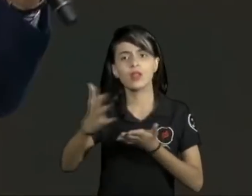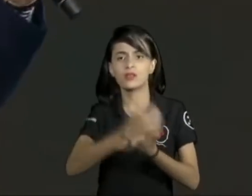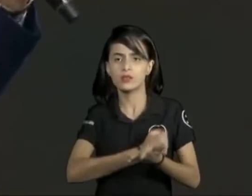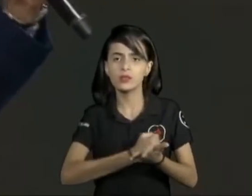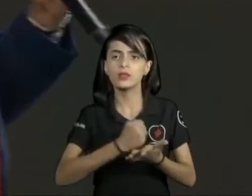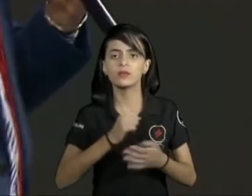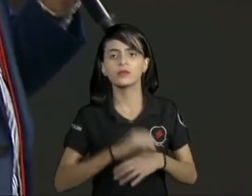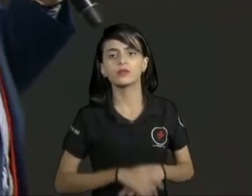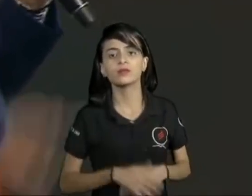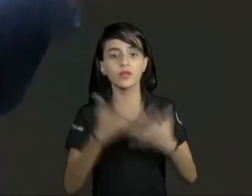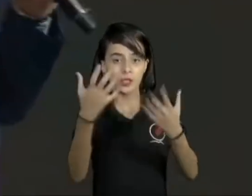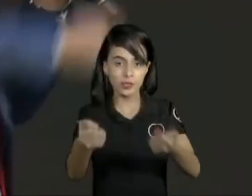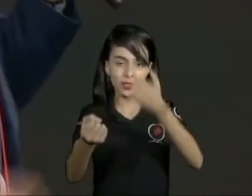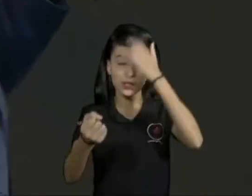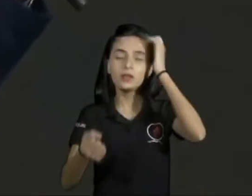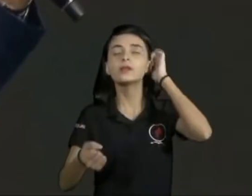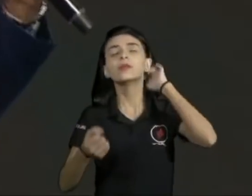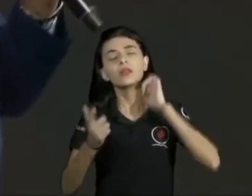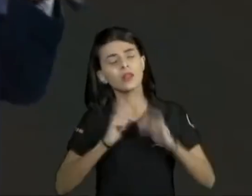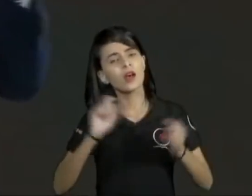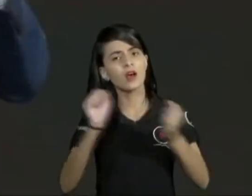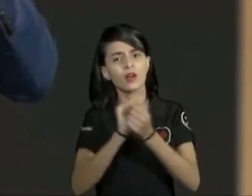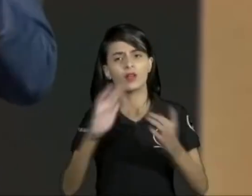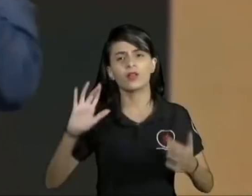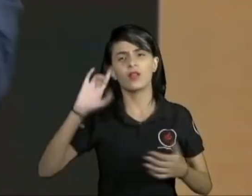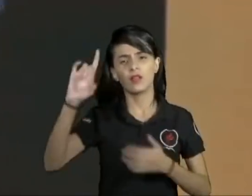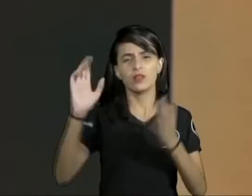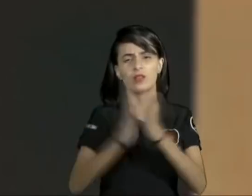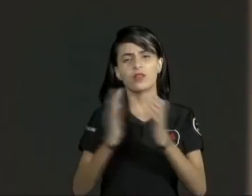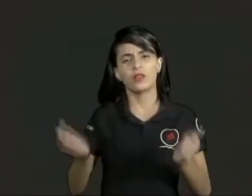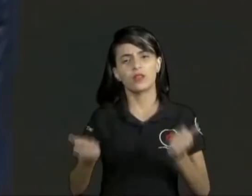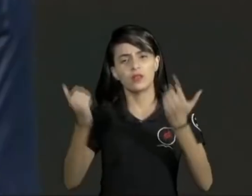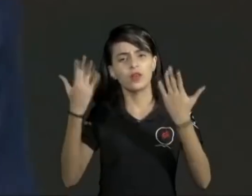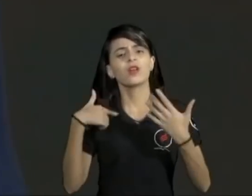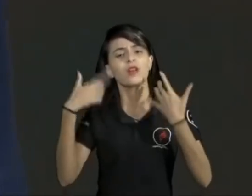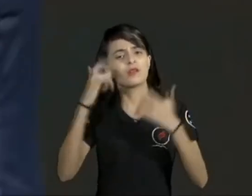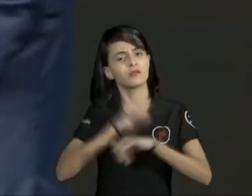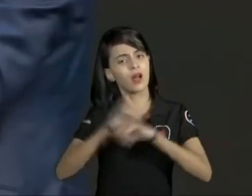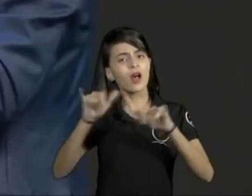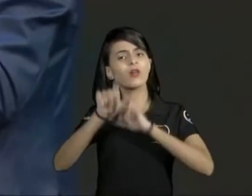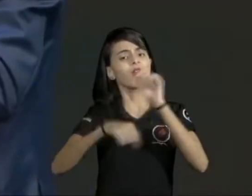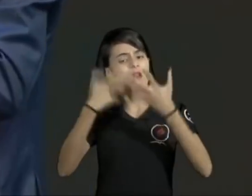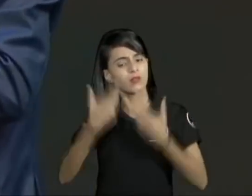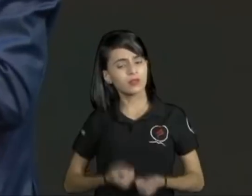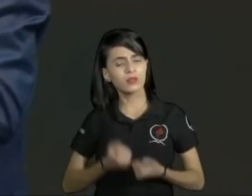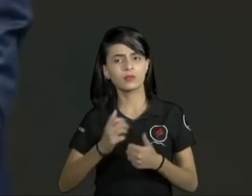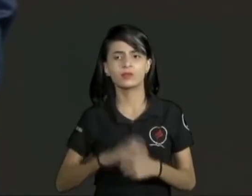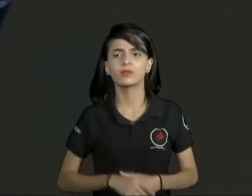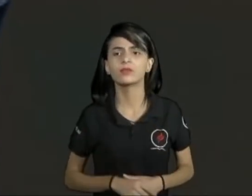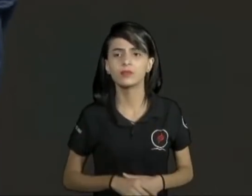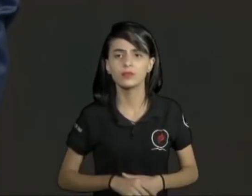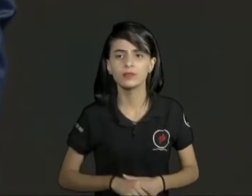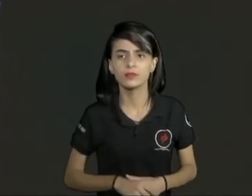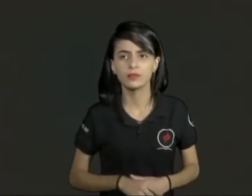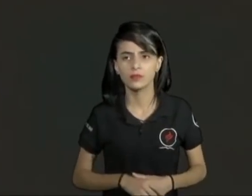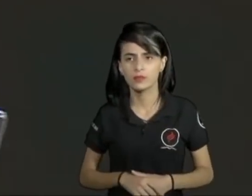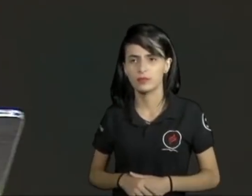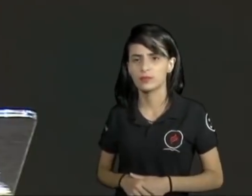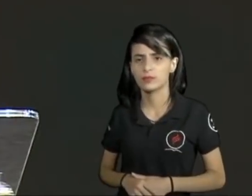isso aí então deu um brado de um Aleluia de um glória a Deus diga eu recebo